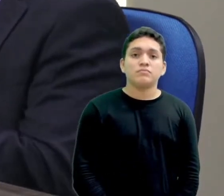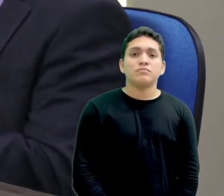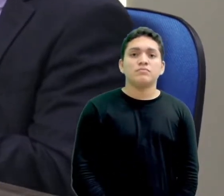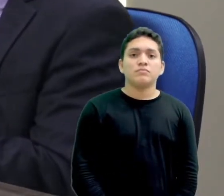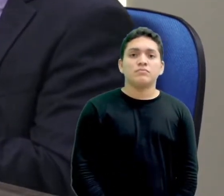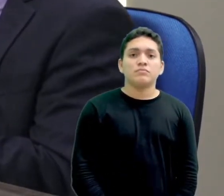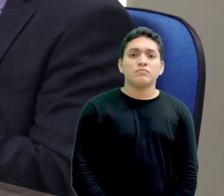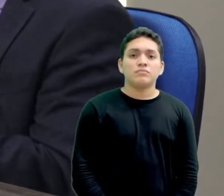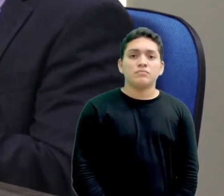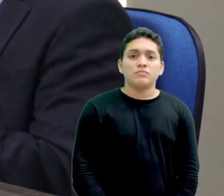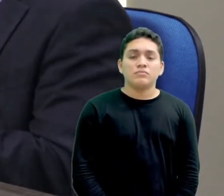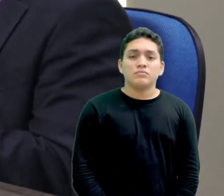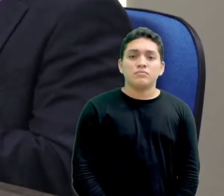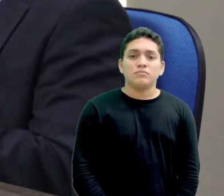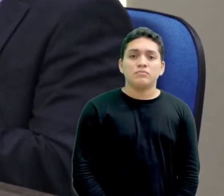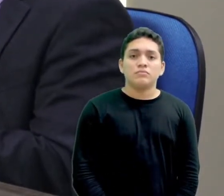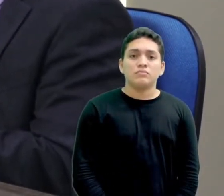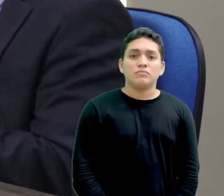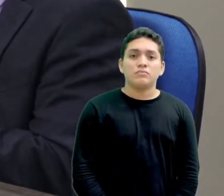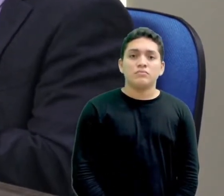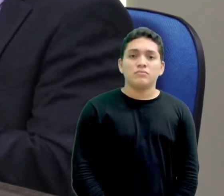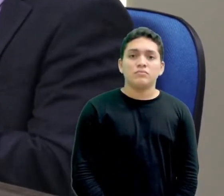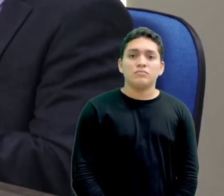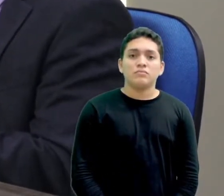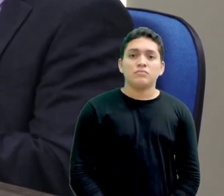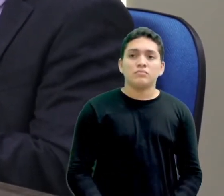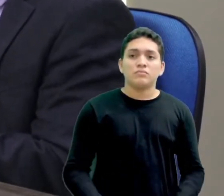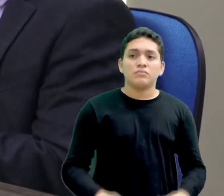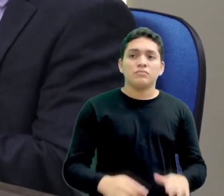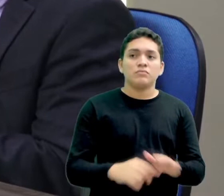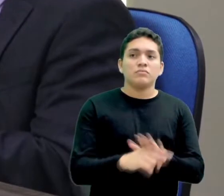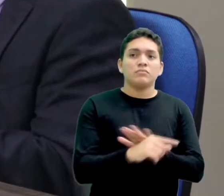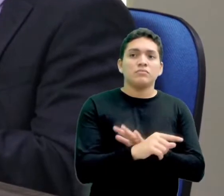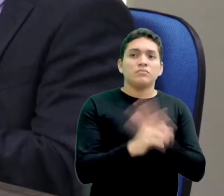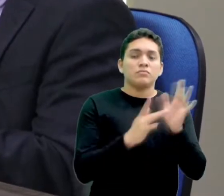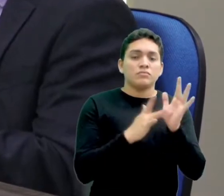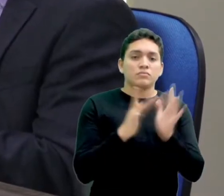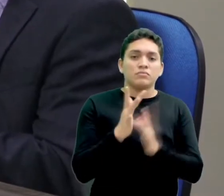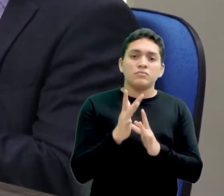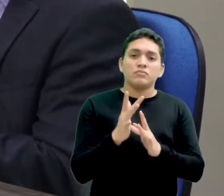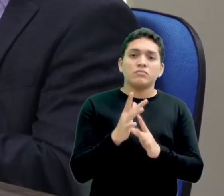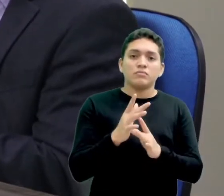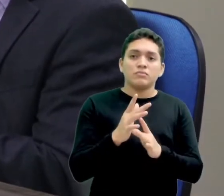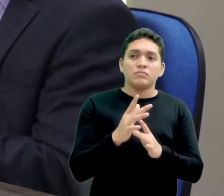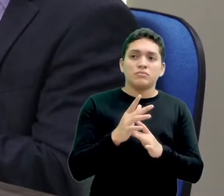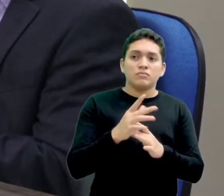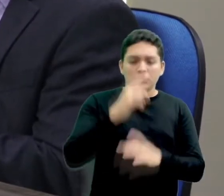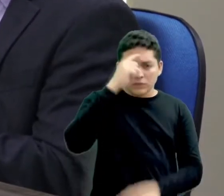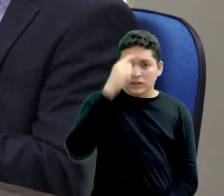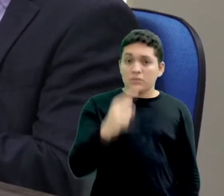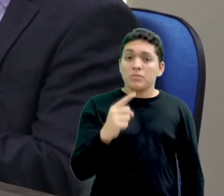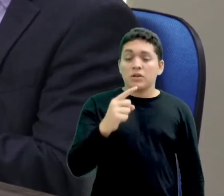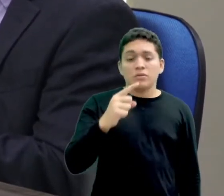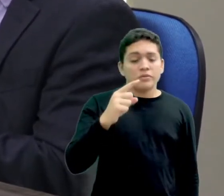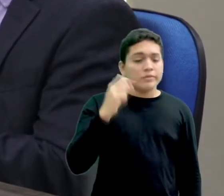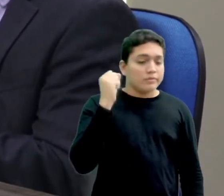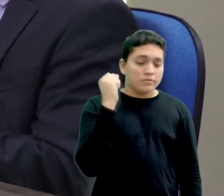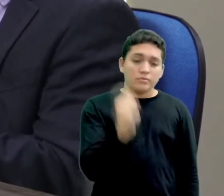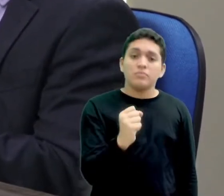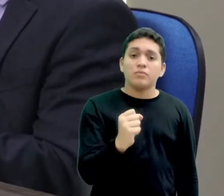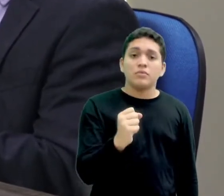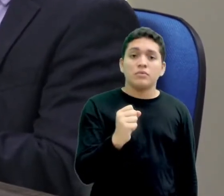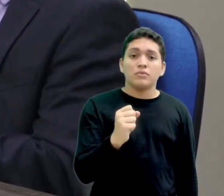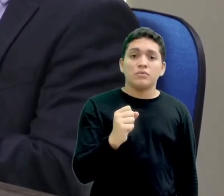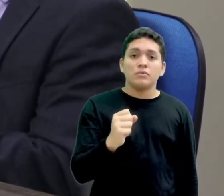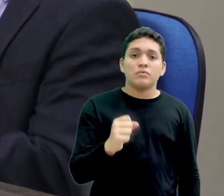alguns vão colocar, parte do pressuposto do mandamento, não matarás, não é isso? Mas aí nós temos Abel, no